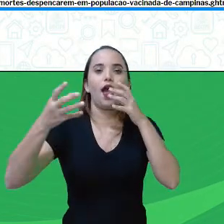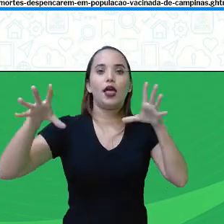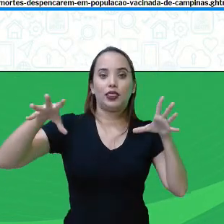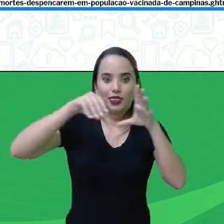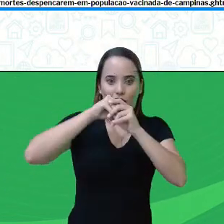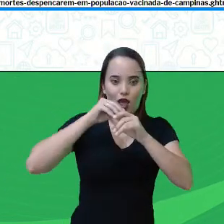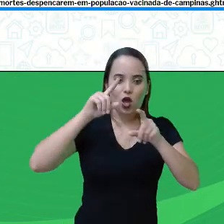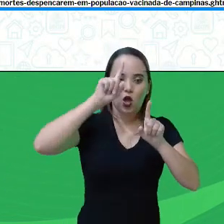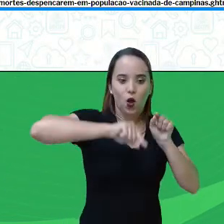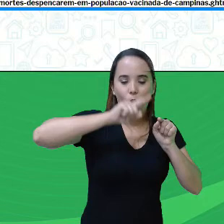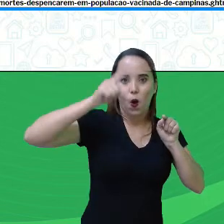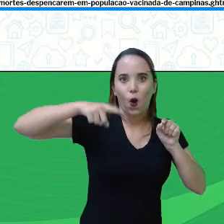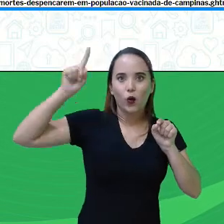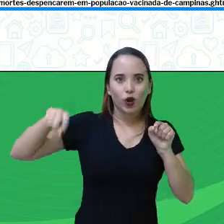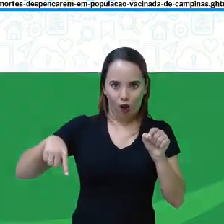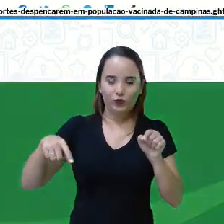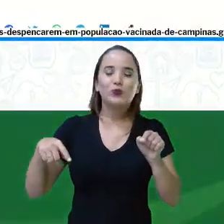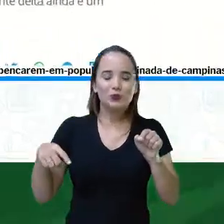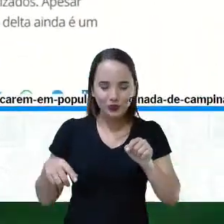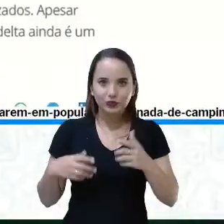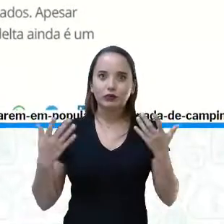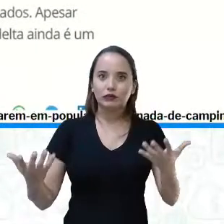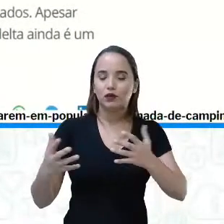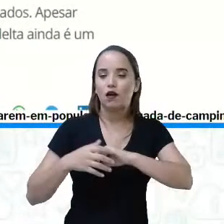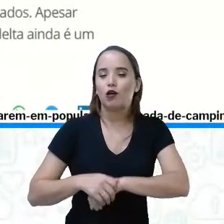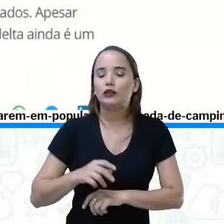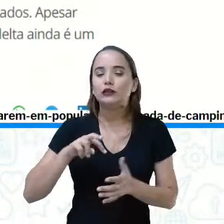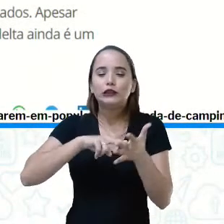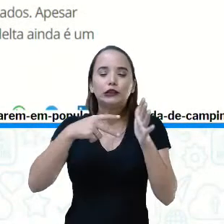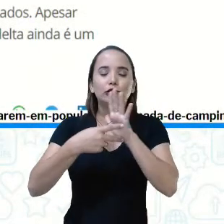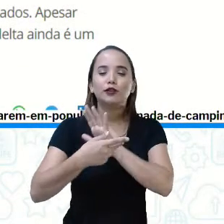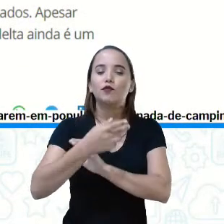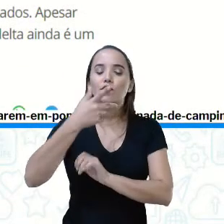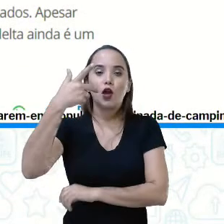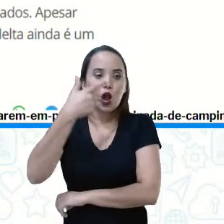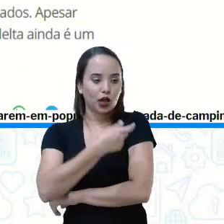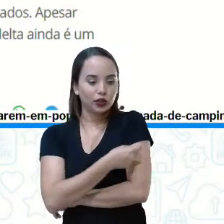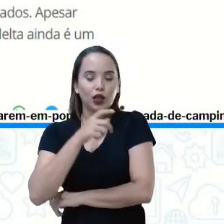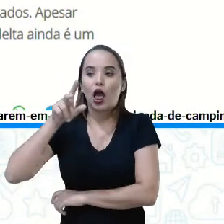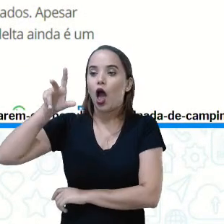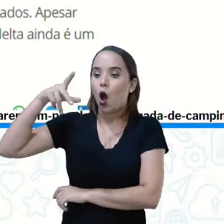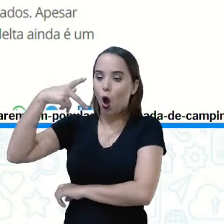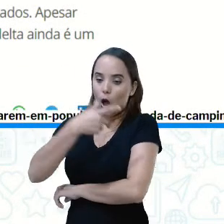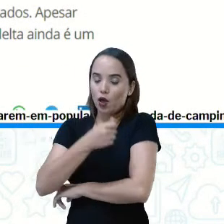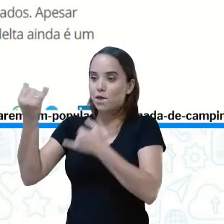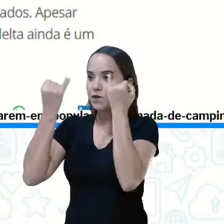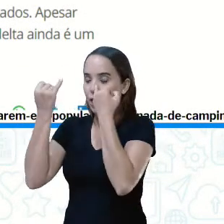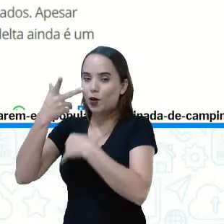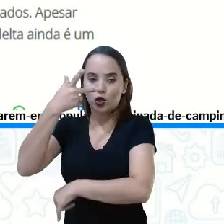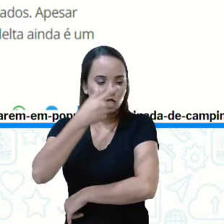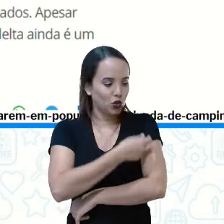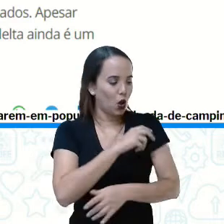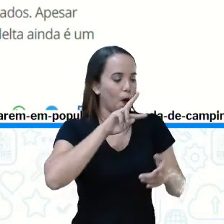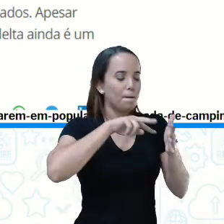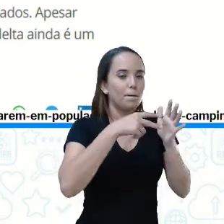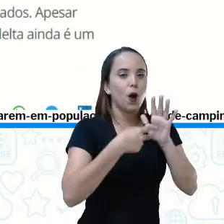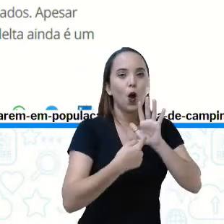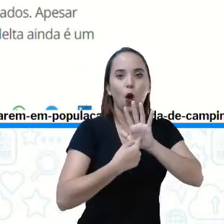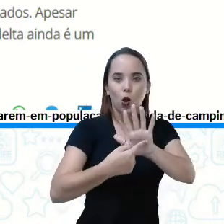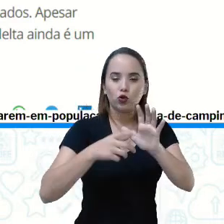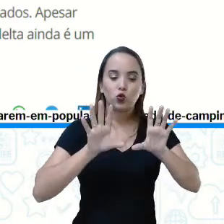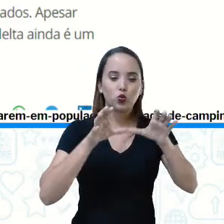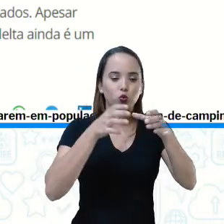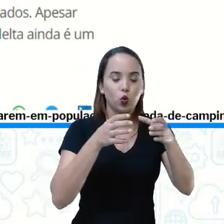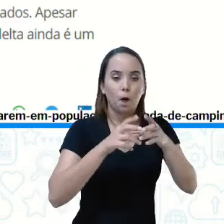dados mostram efetividade da vacina em grupos que já estão totalmente imunizados. Apesar disso, especialistas alertam que a